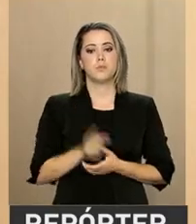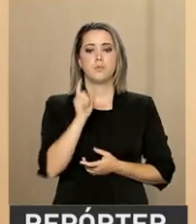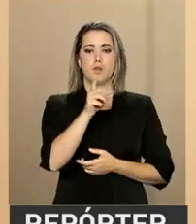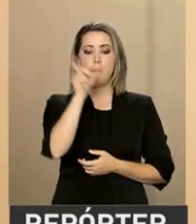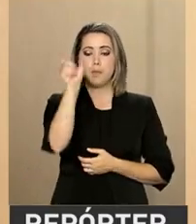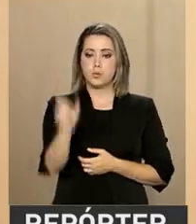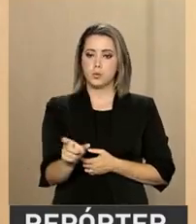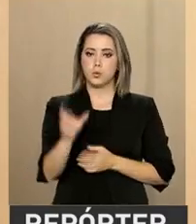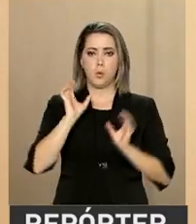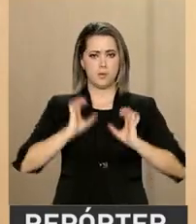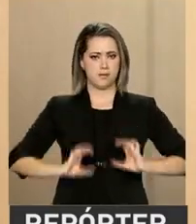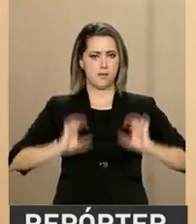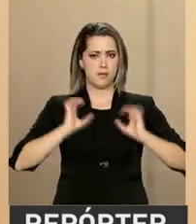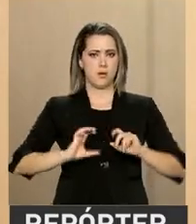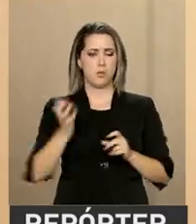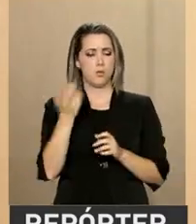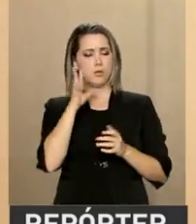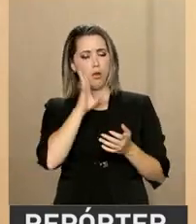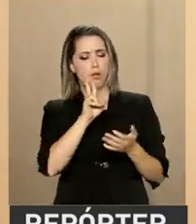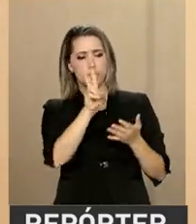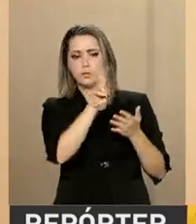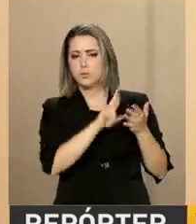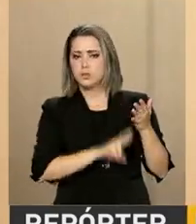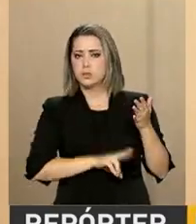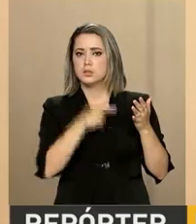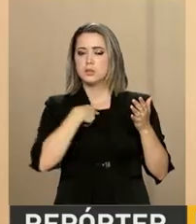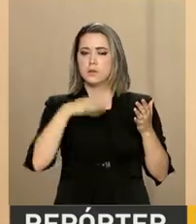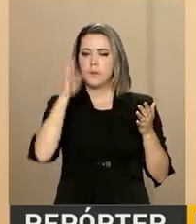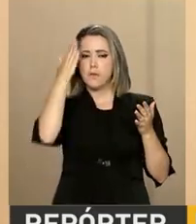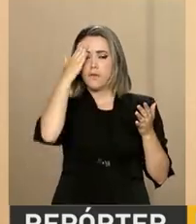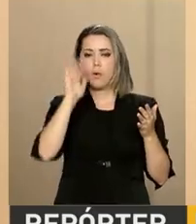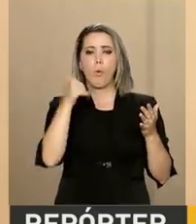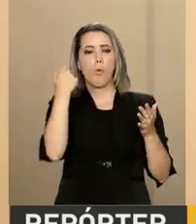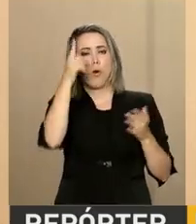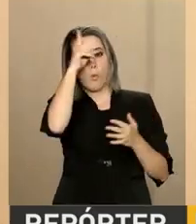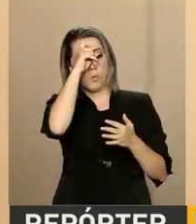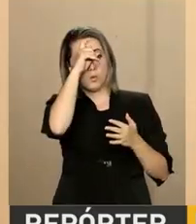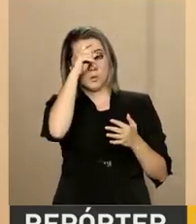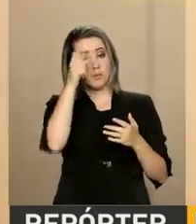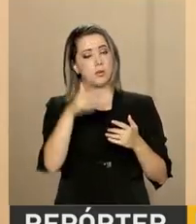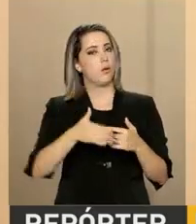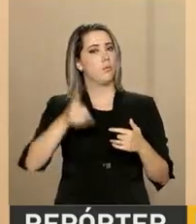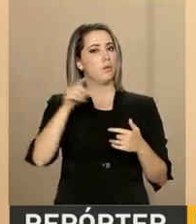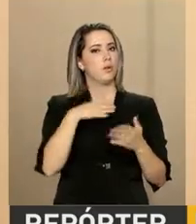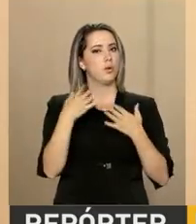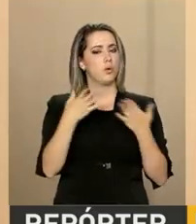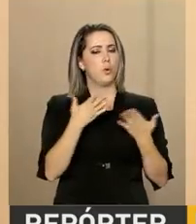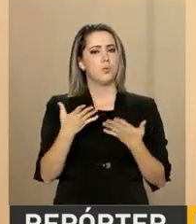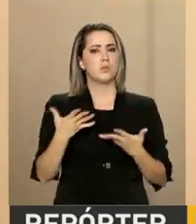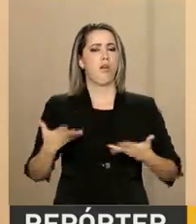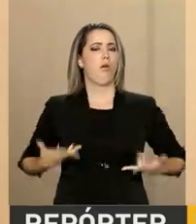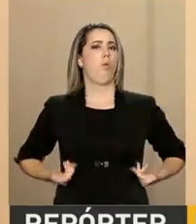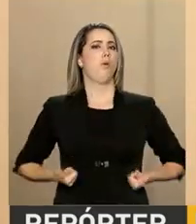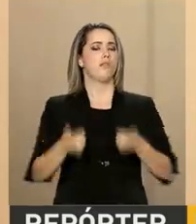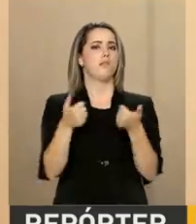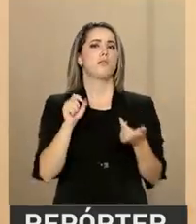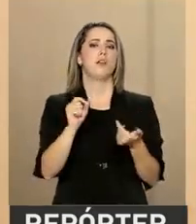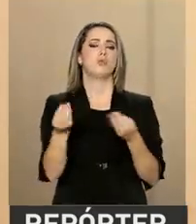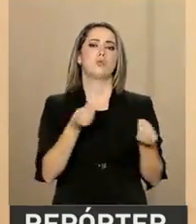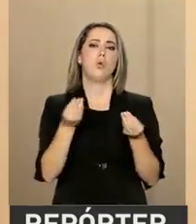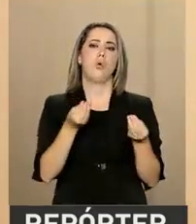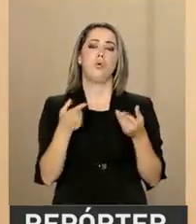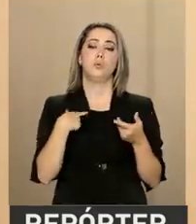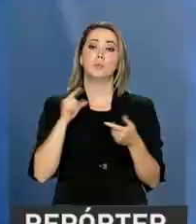acessar esse relatório ele vai ter informações sobre as clínicas E como que estão os padrões de qualidade que são padrões de